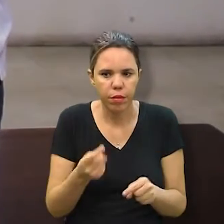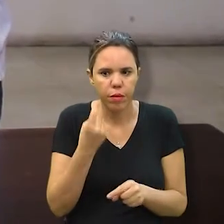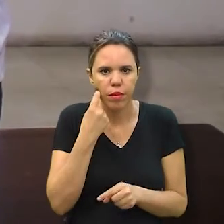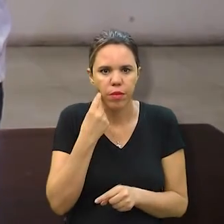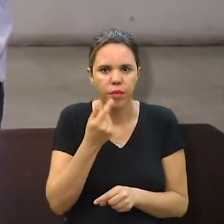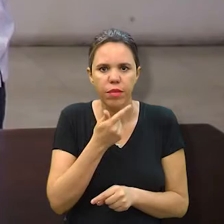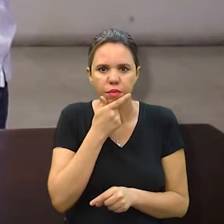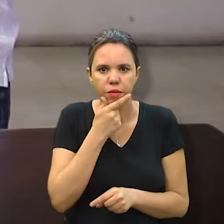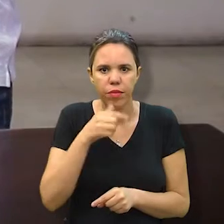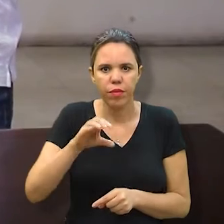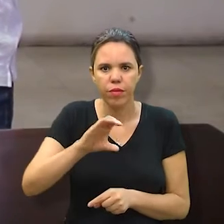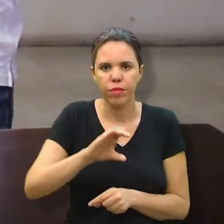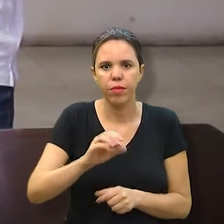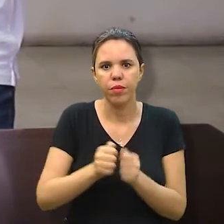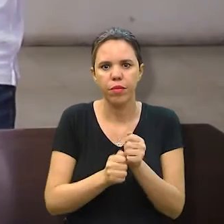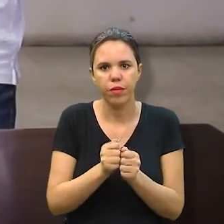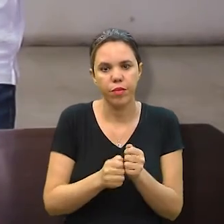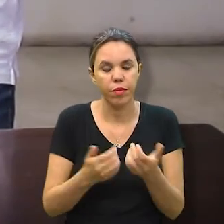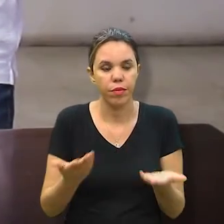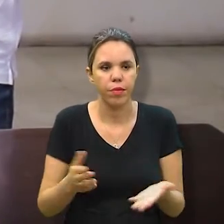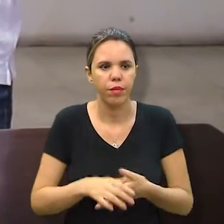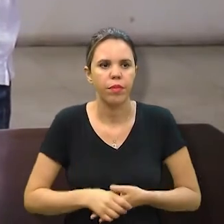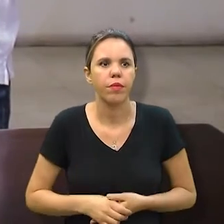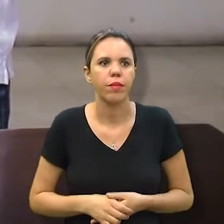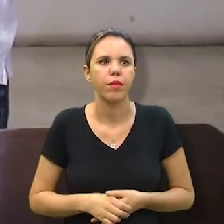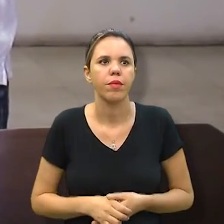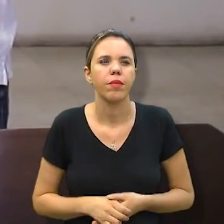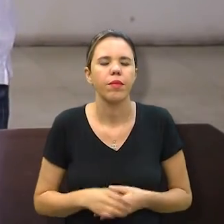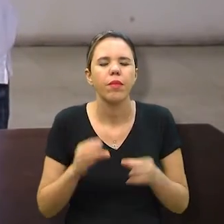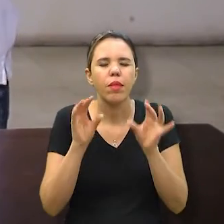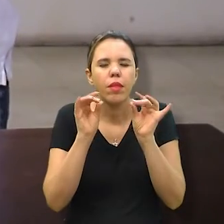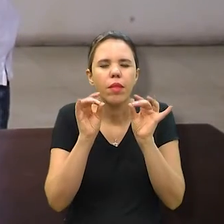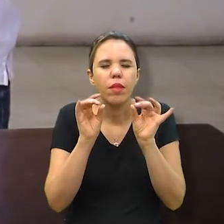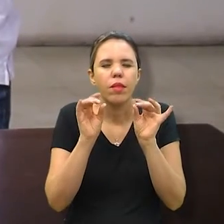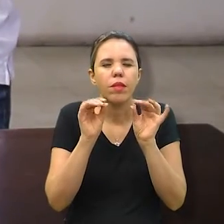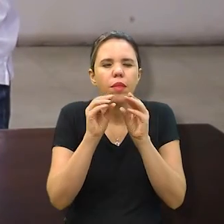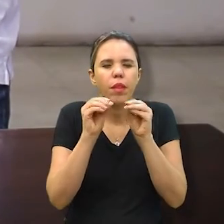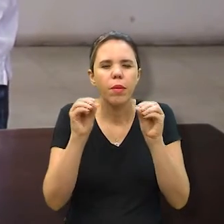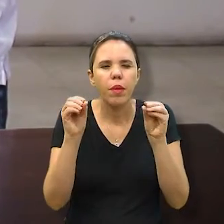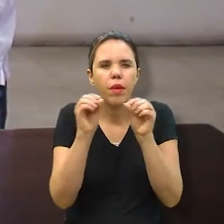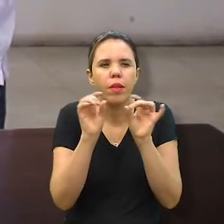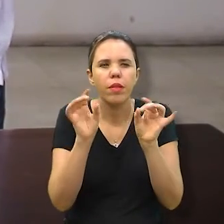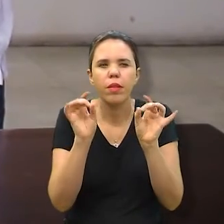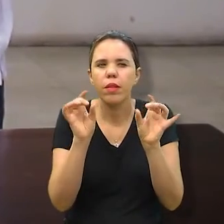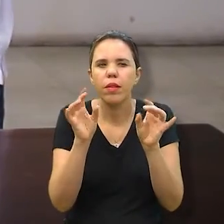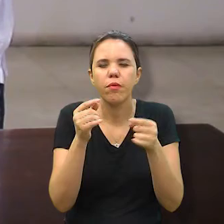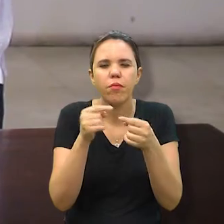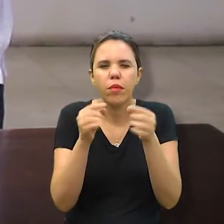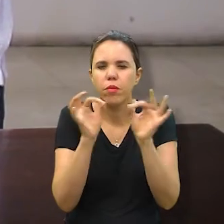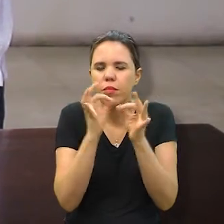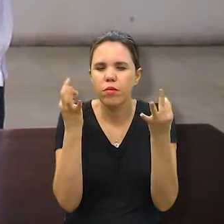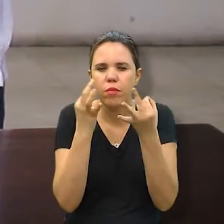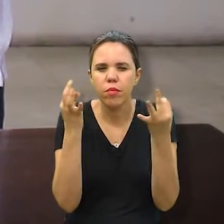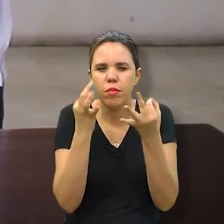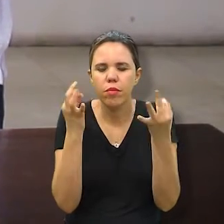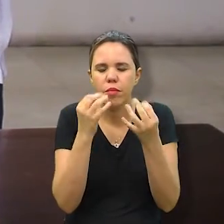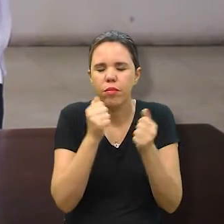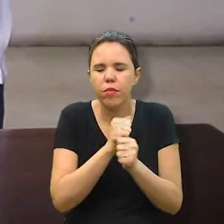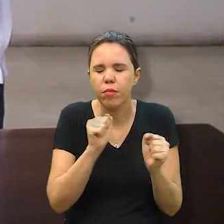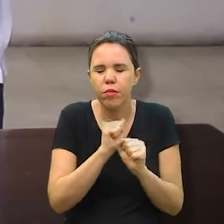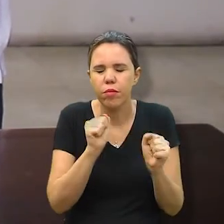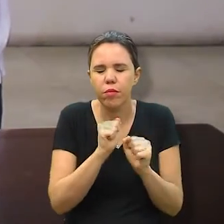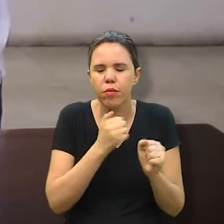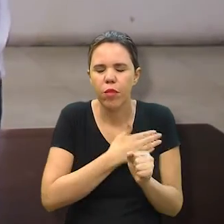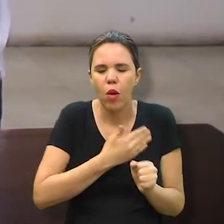salmão dependentes e até do a rosto né e a colocando essa também do gergelim sim não é uma combinação perfeita